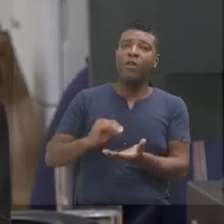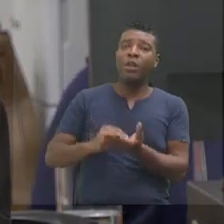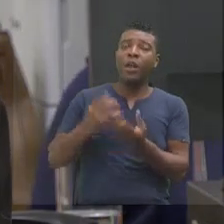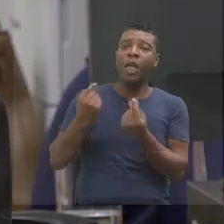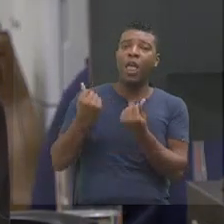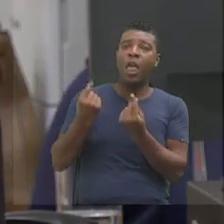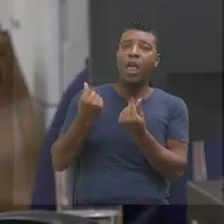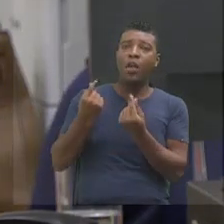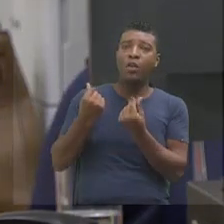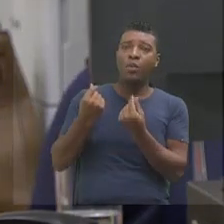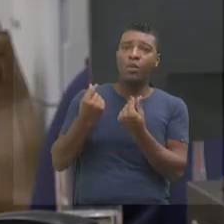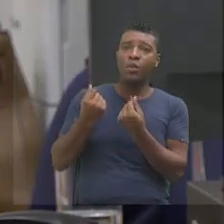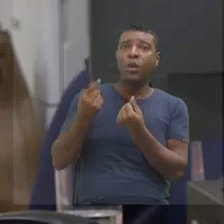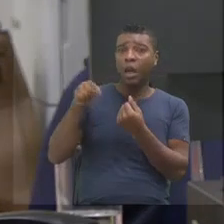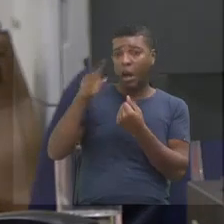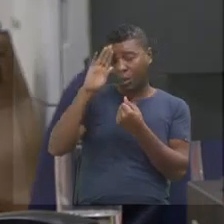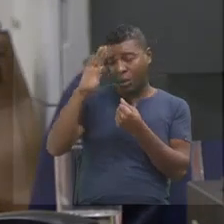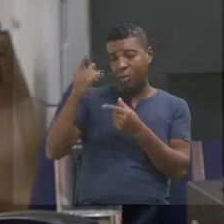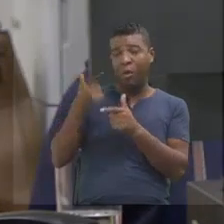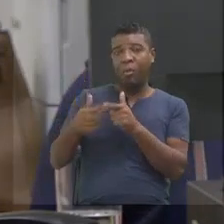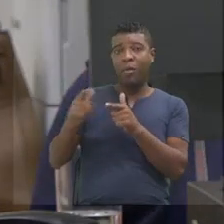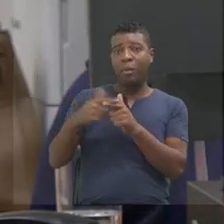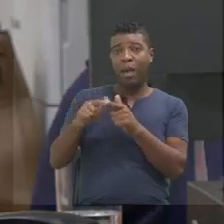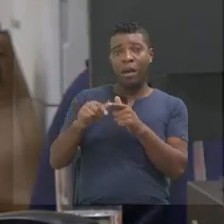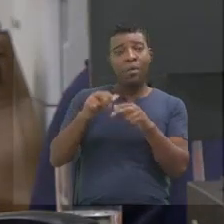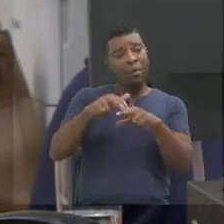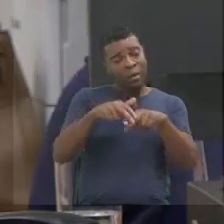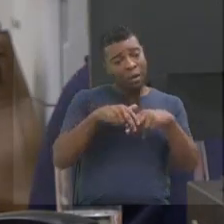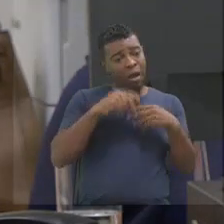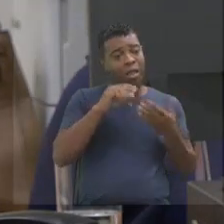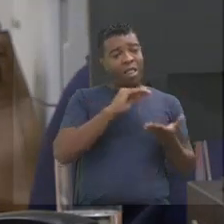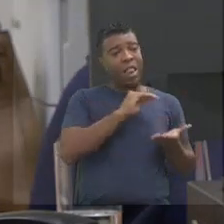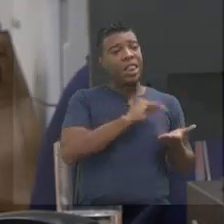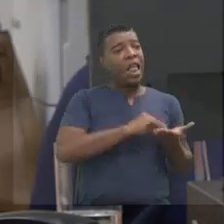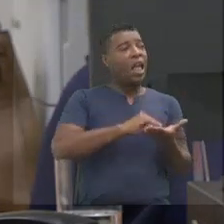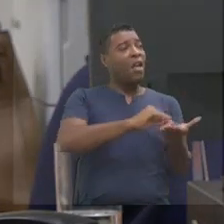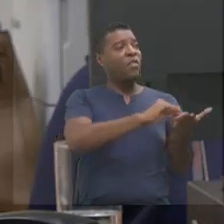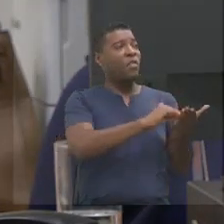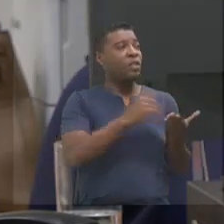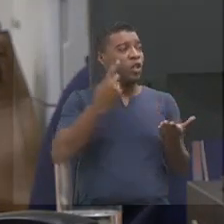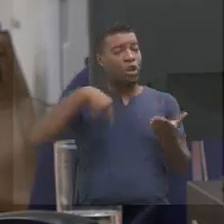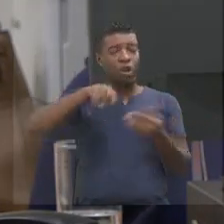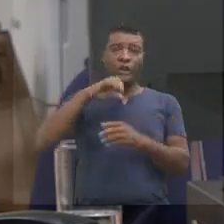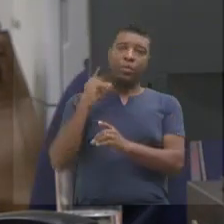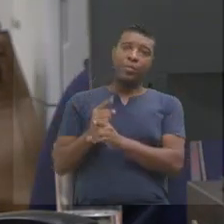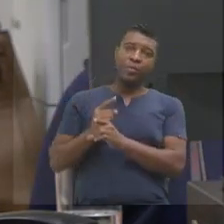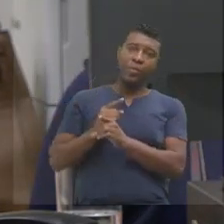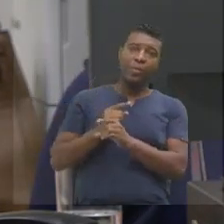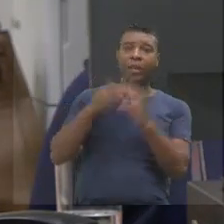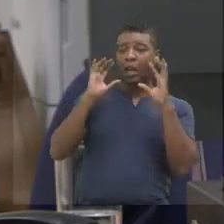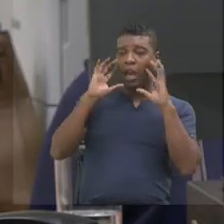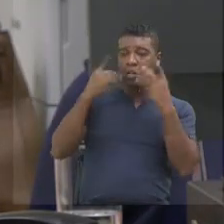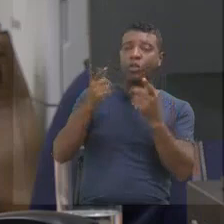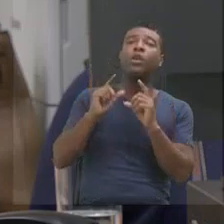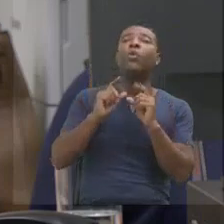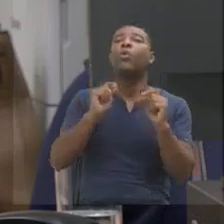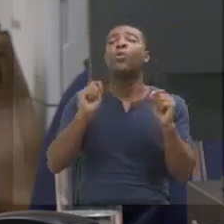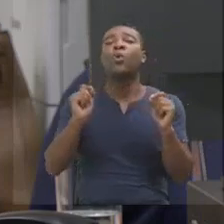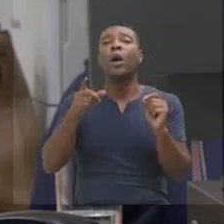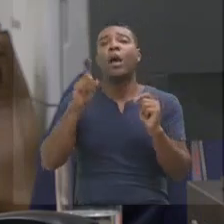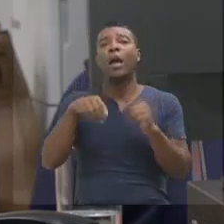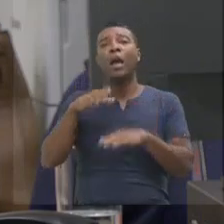o principal problema para o teste que nós encontramos né que a solução seria apenas mas